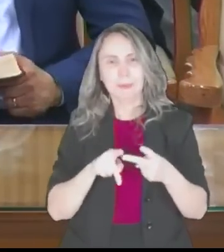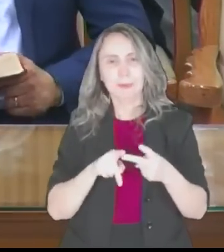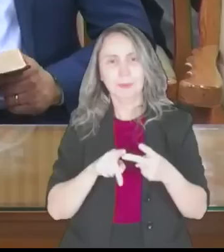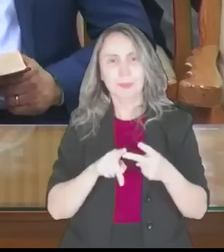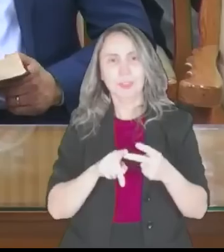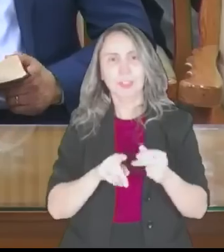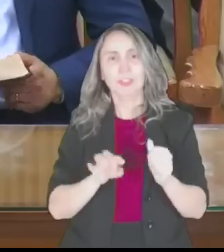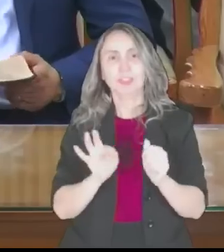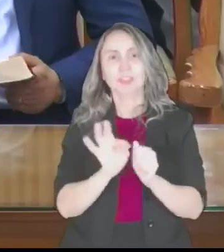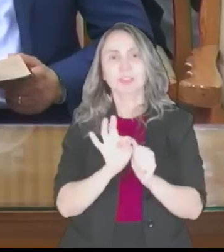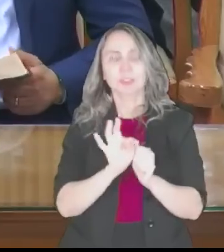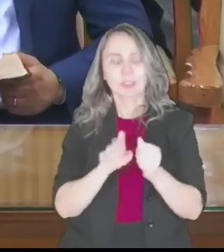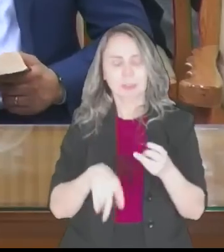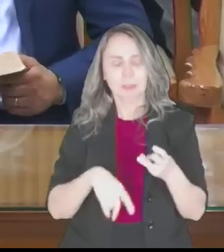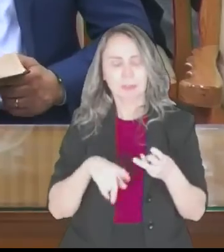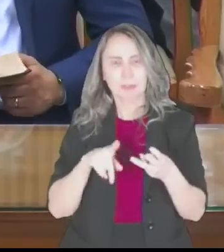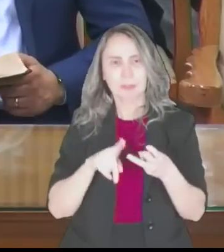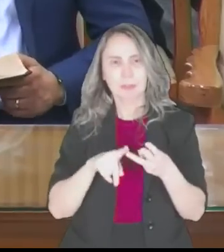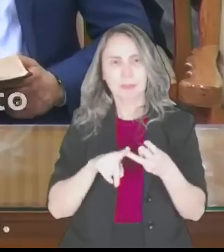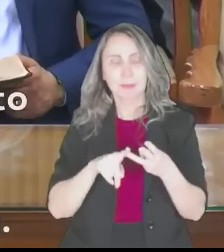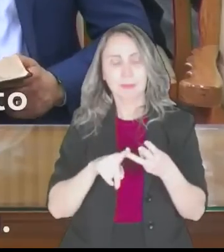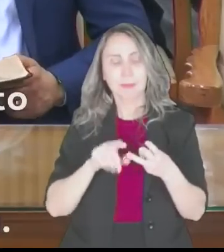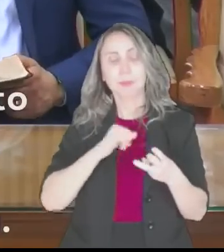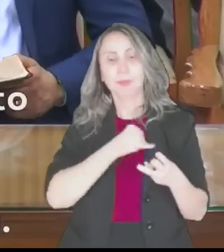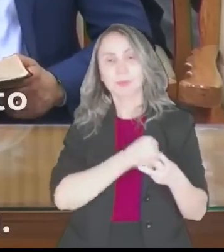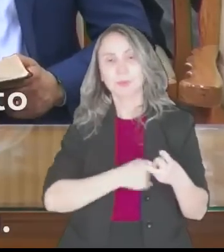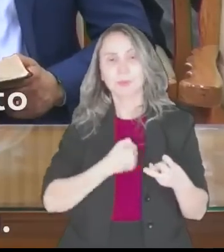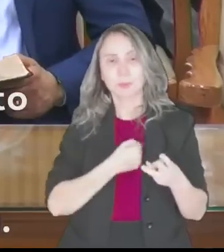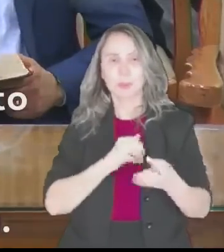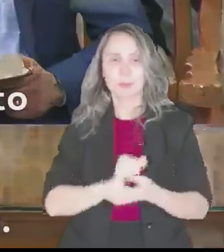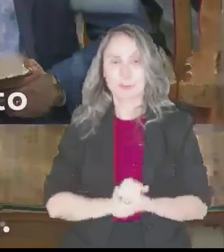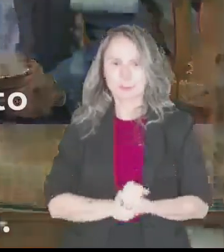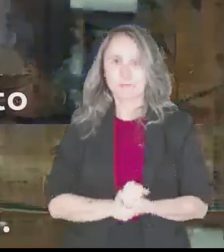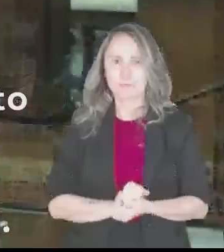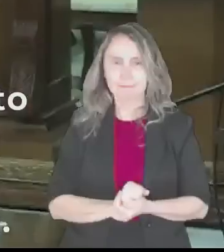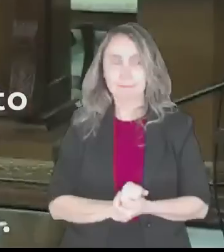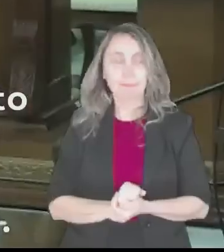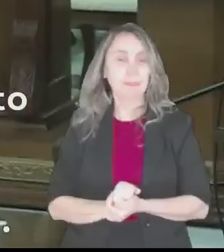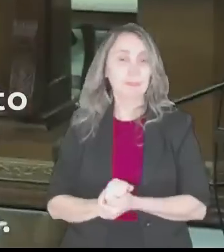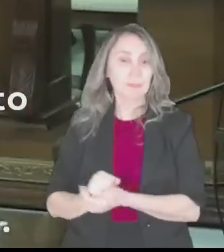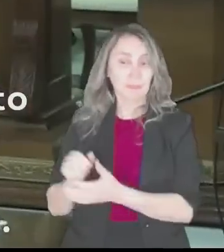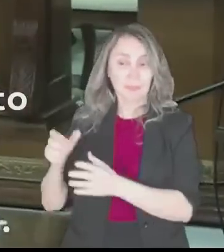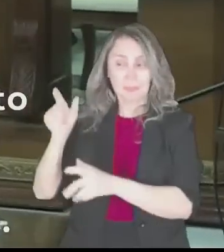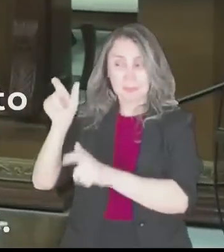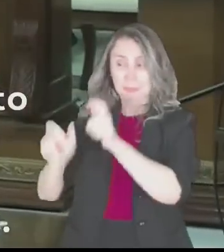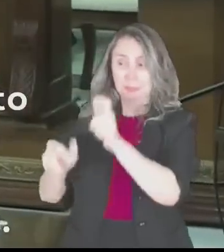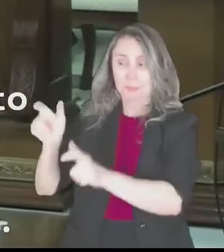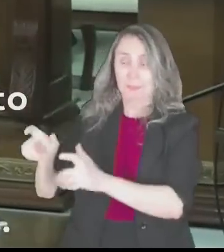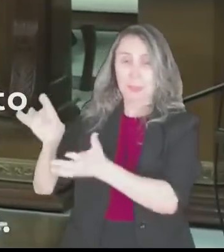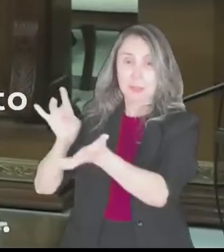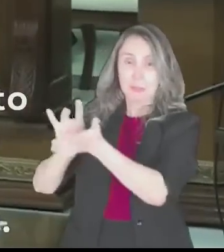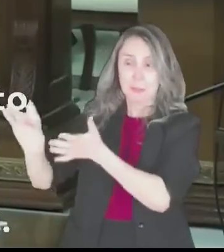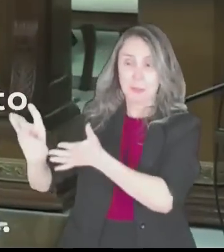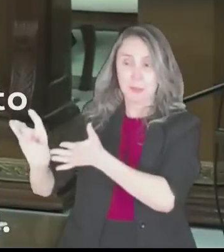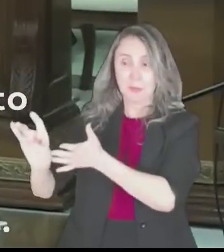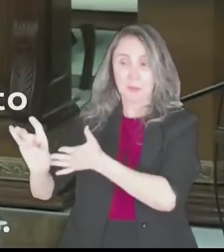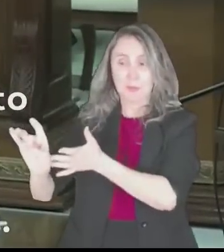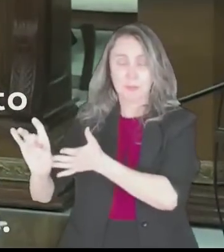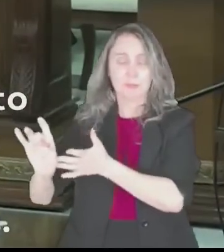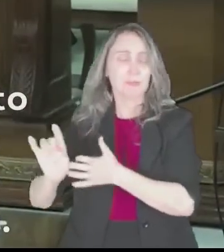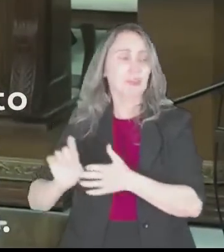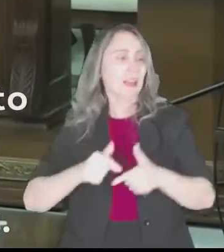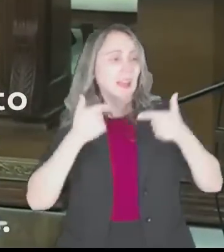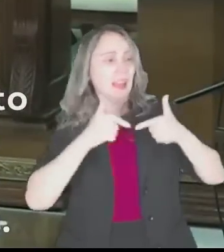os fariseus, os inimigos do evangelho, faziam o quê? E riam-se dele. Porém, ele,